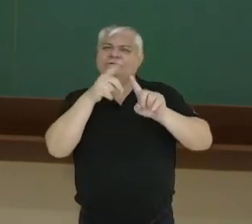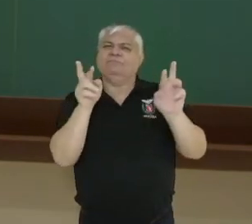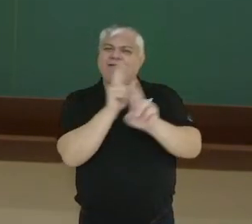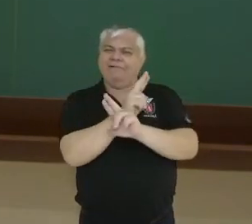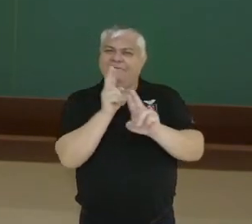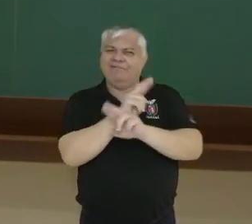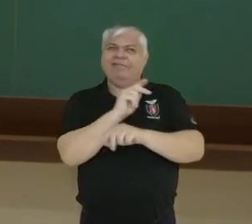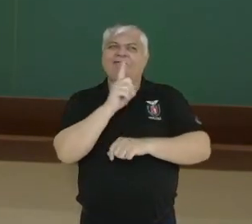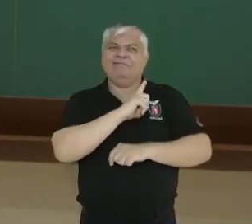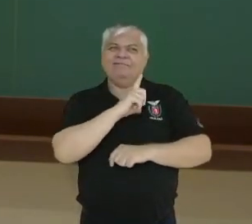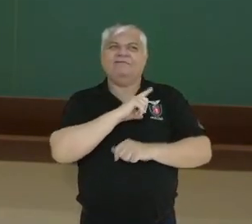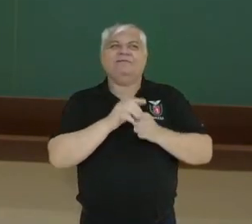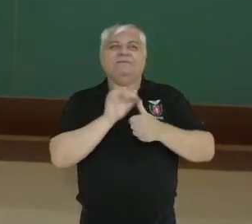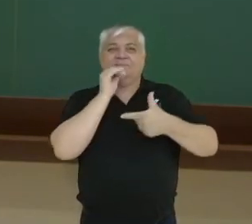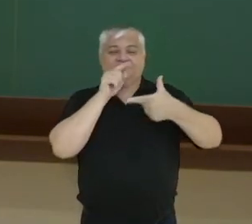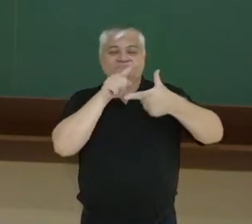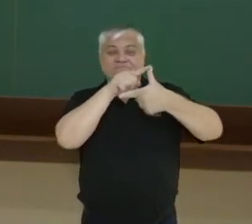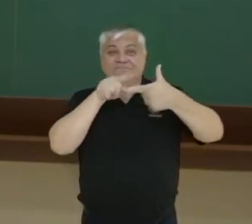ali, que